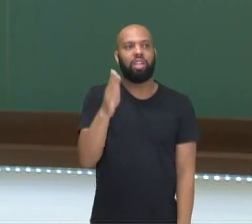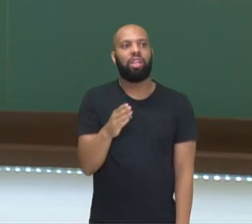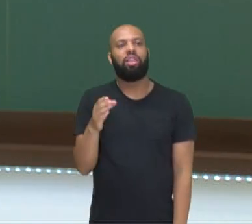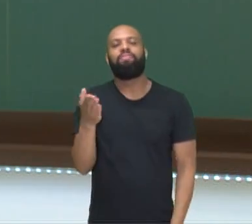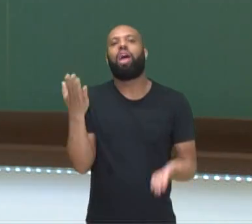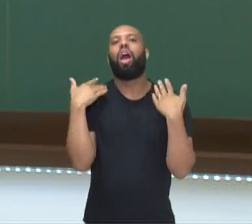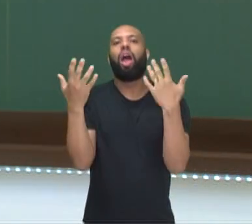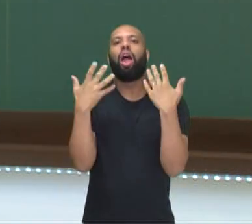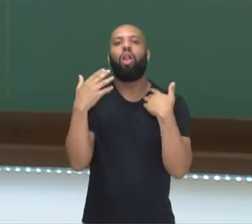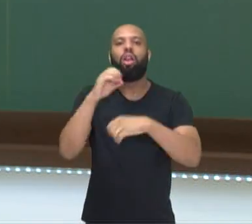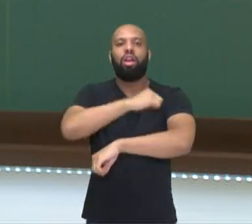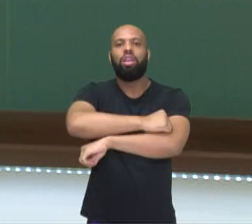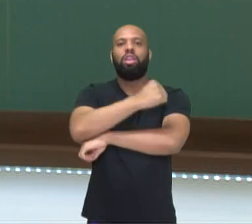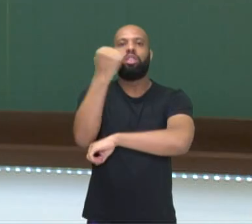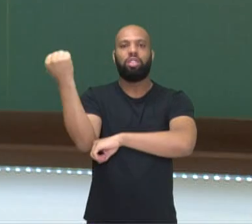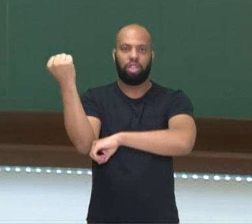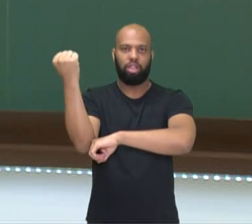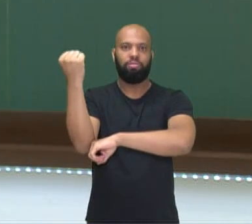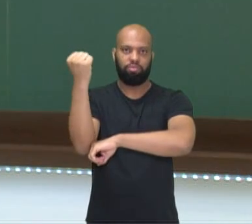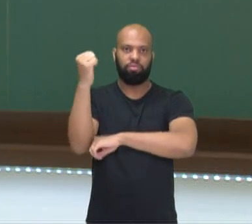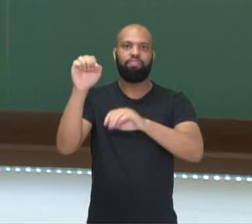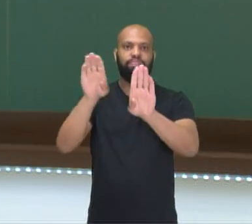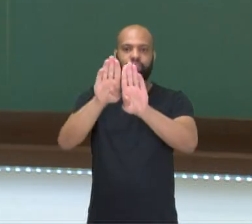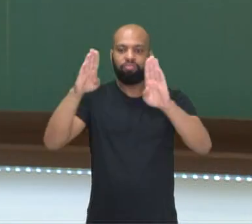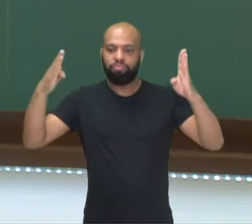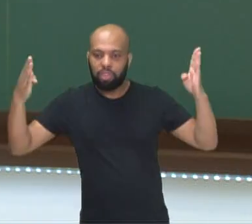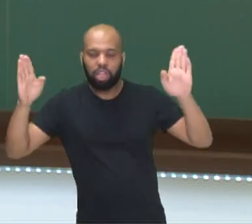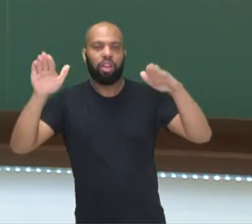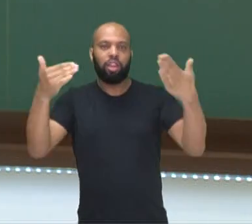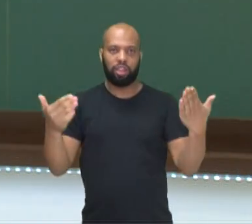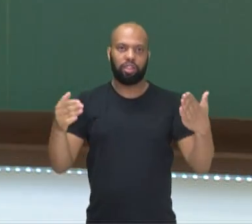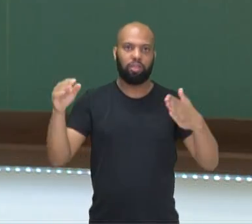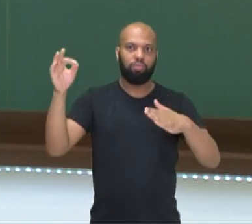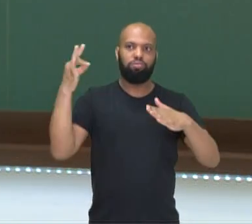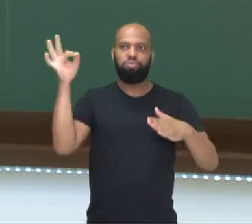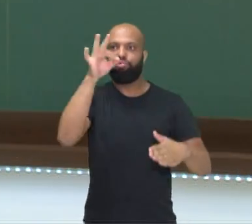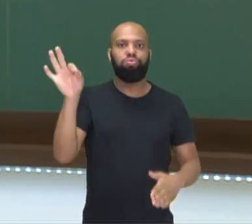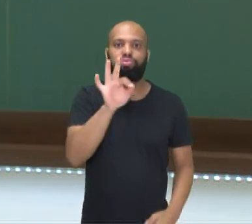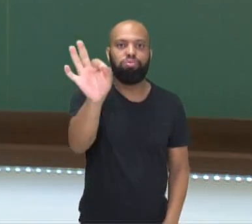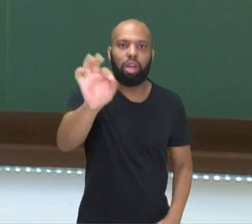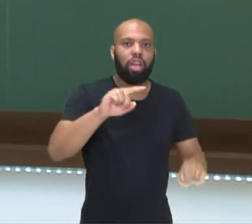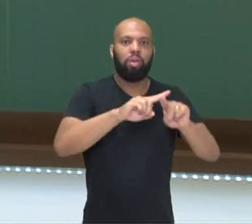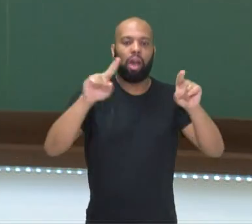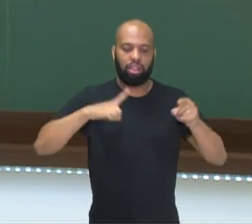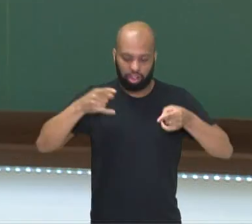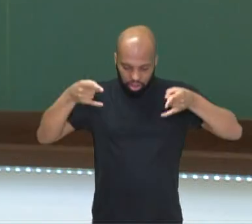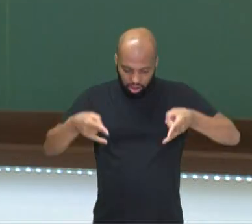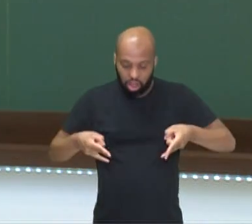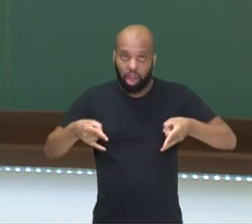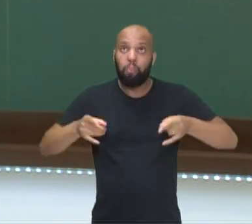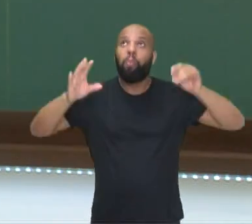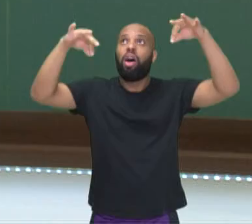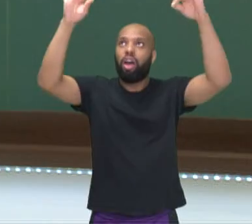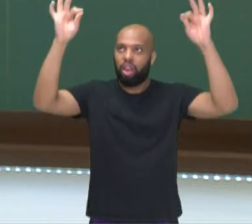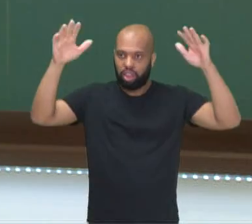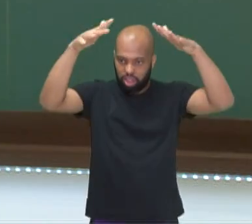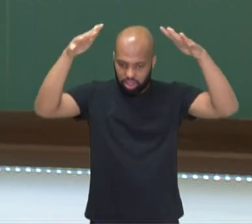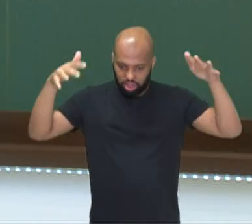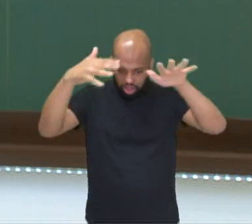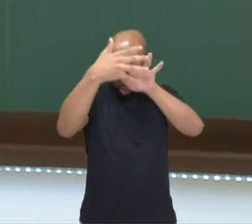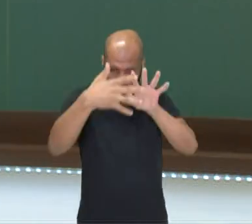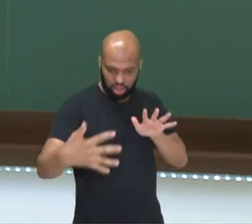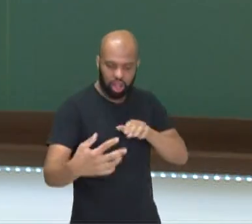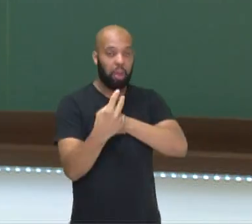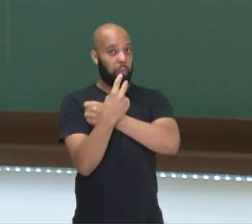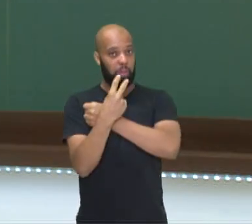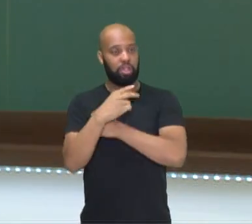dormem com a janela aberta, por exemplo, e o mosquito poderia adentrar. Com essa tela, a pessoa está protegida contra as picadas